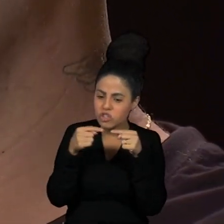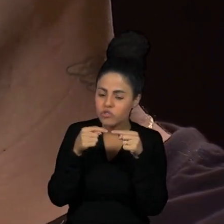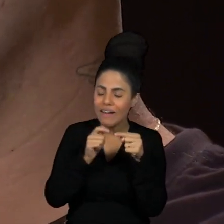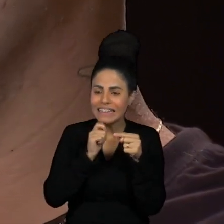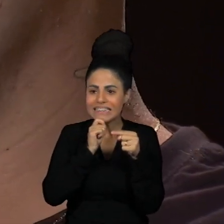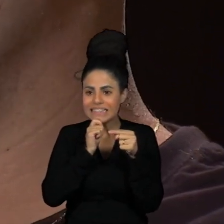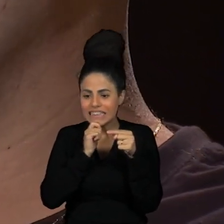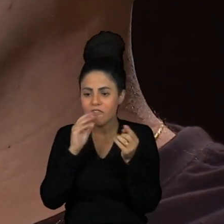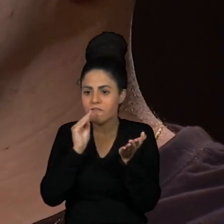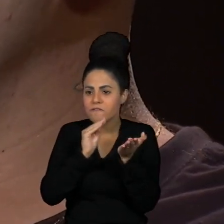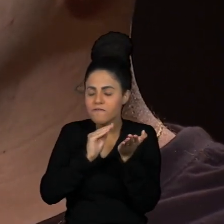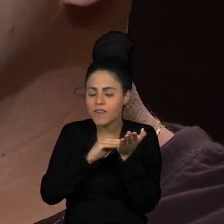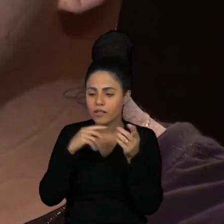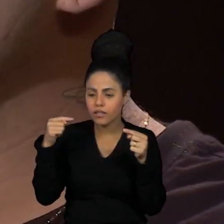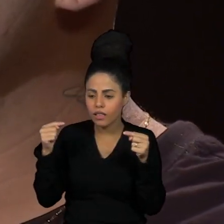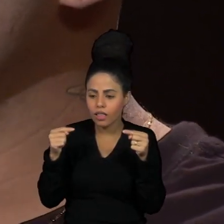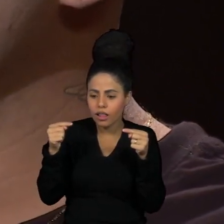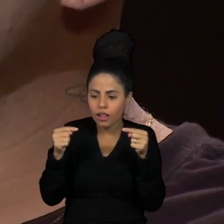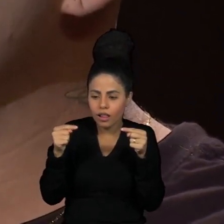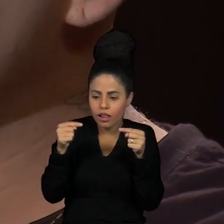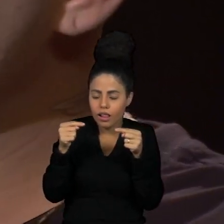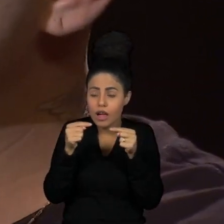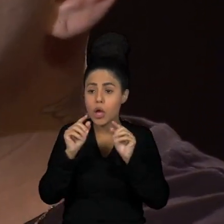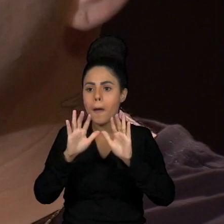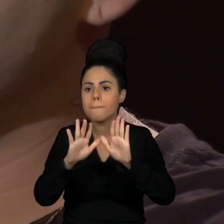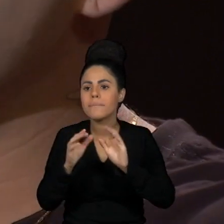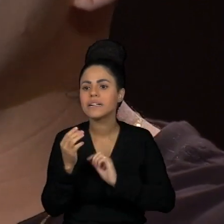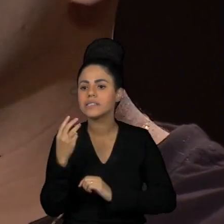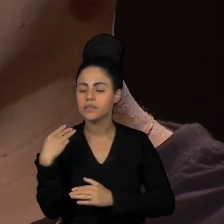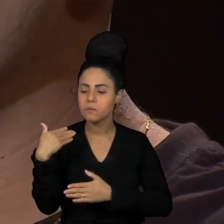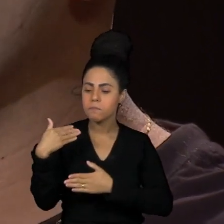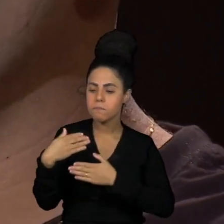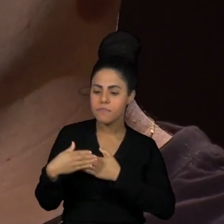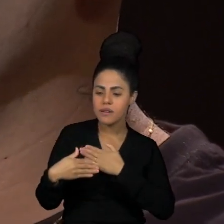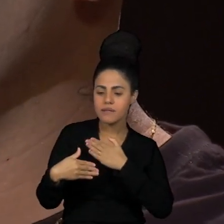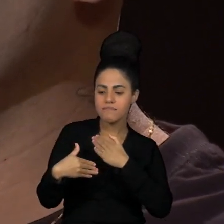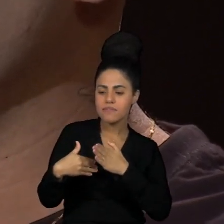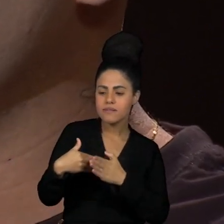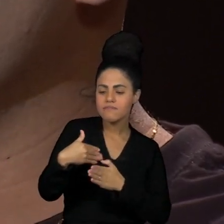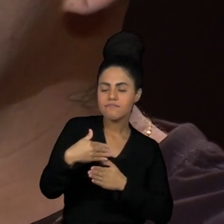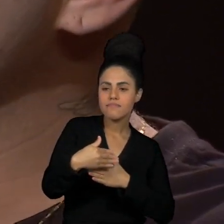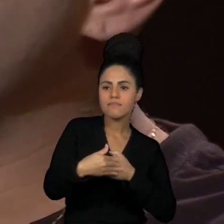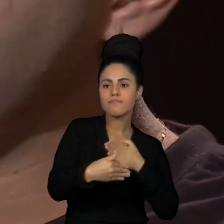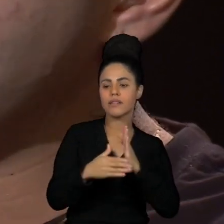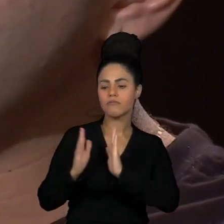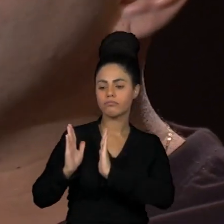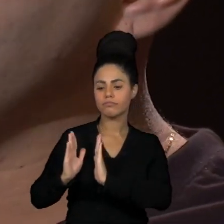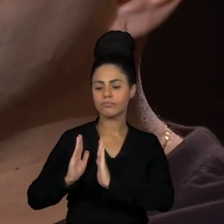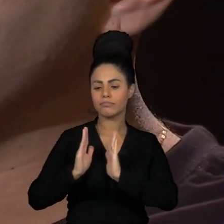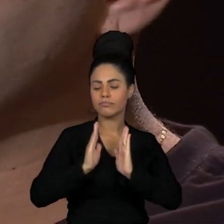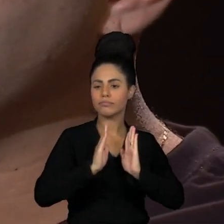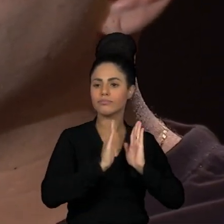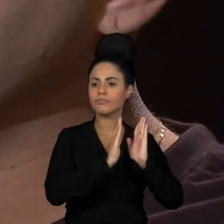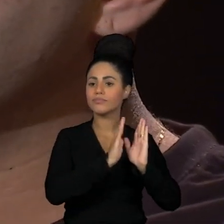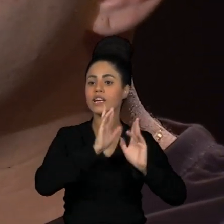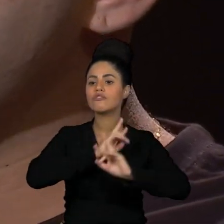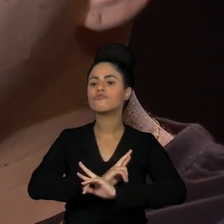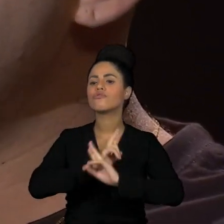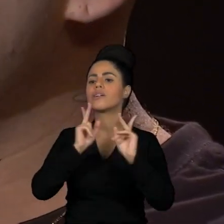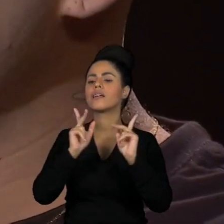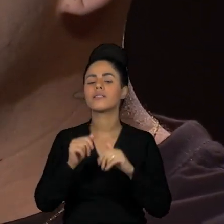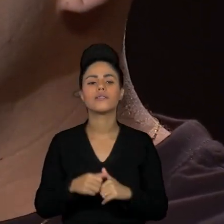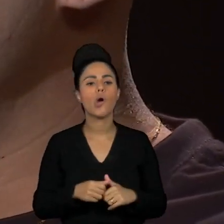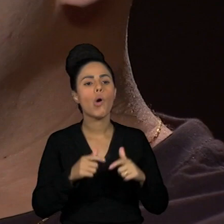chegar. Mas assim, pelo menos uns 3 passos adiante, já deu uma diferença muito grande. Onde que você quer